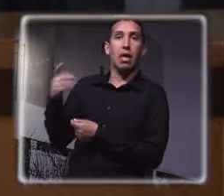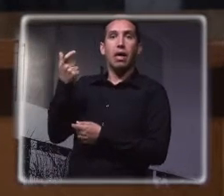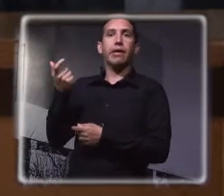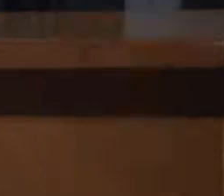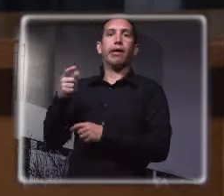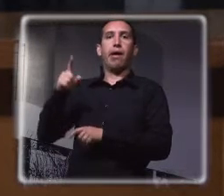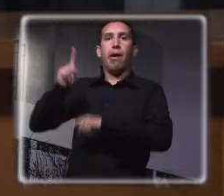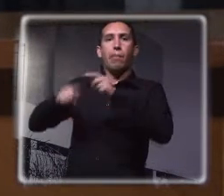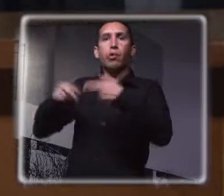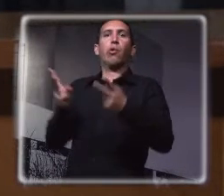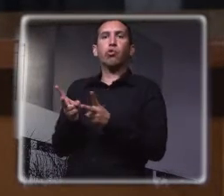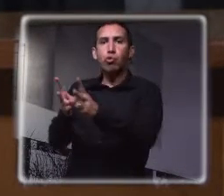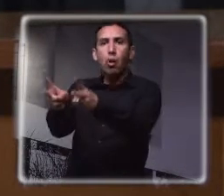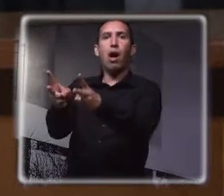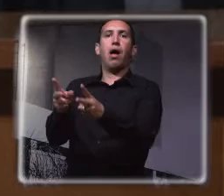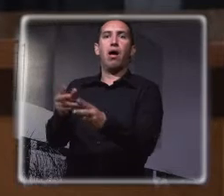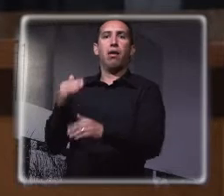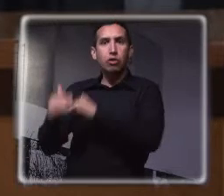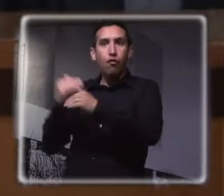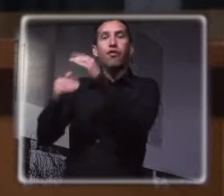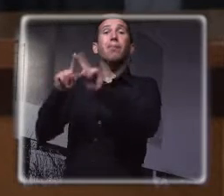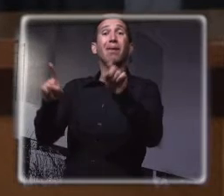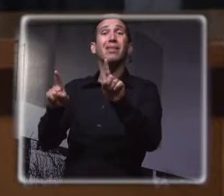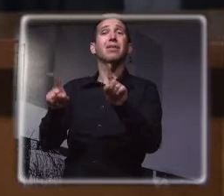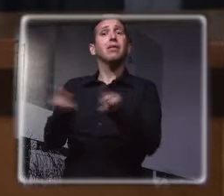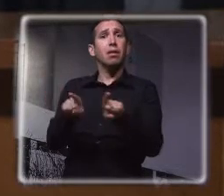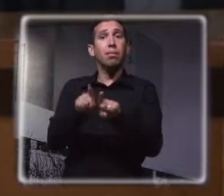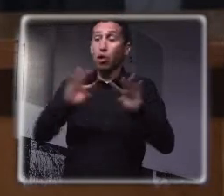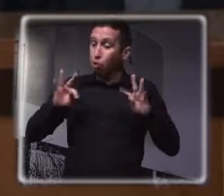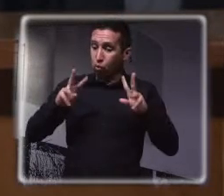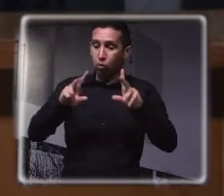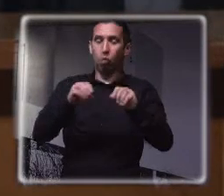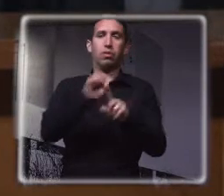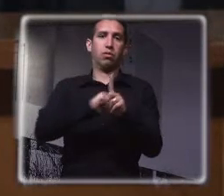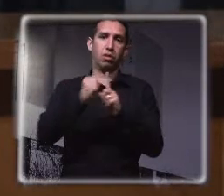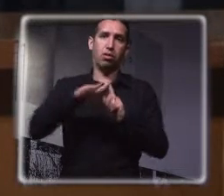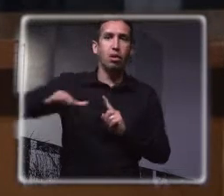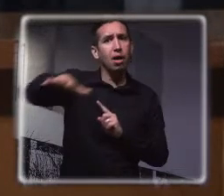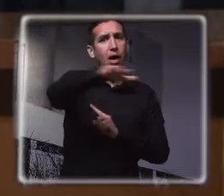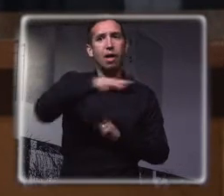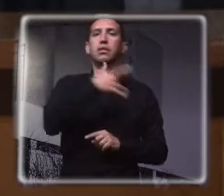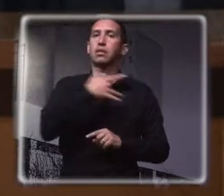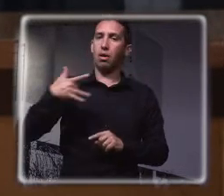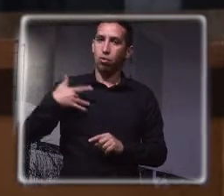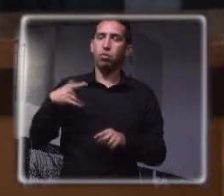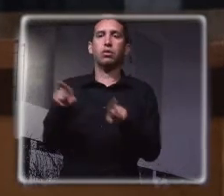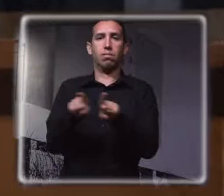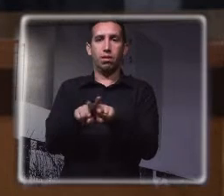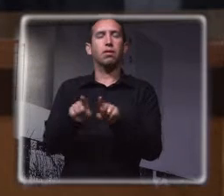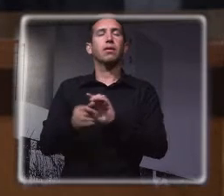produtos, né, no mercado, quer manter a sua rigidez financeira. Mas é uma questão que envolve toda a sociedade, né, que envolve saúde, que